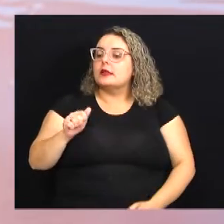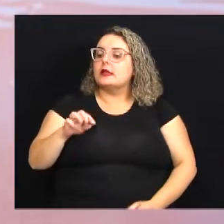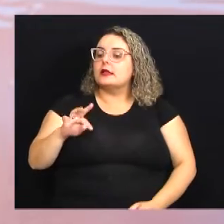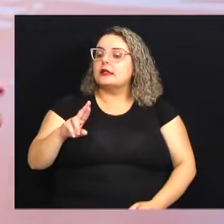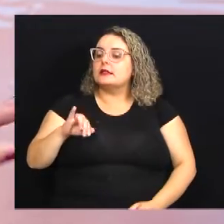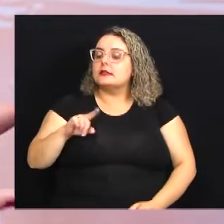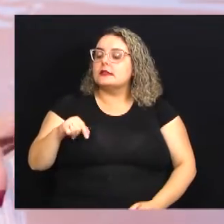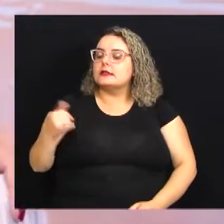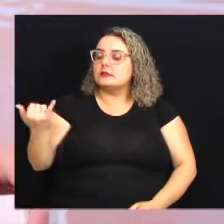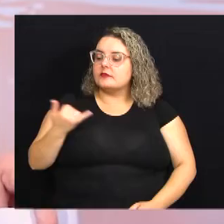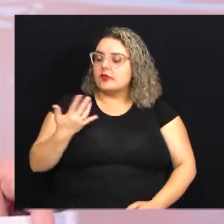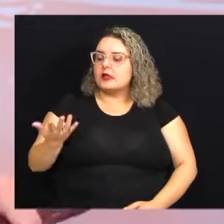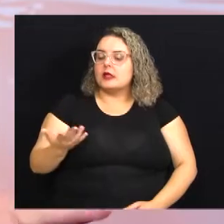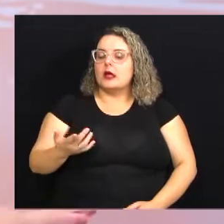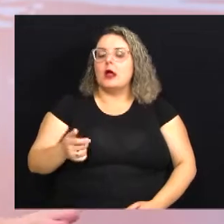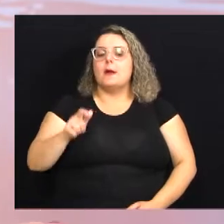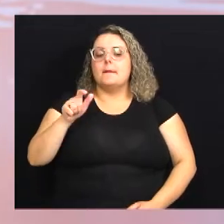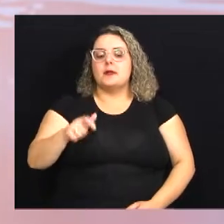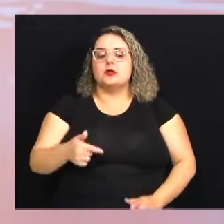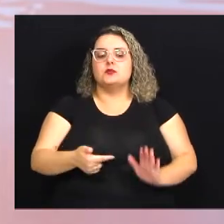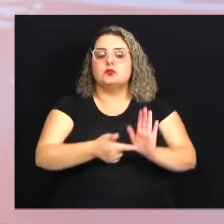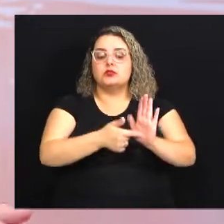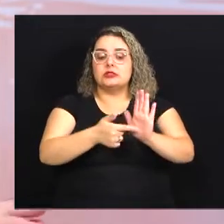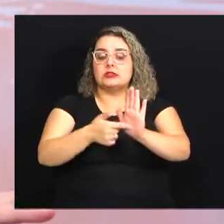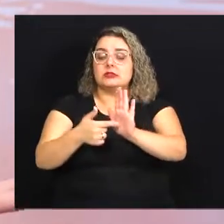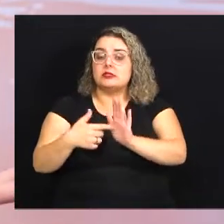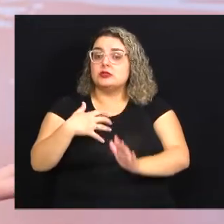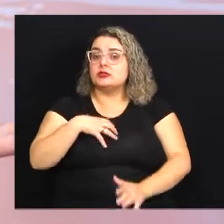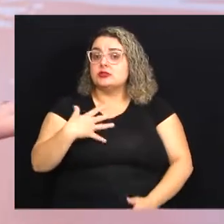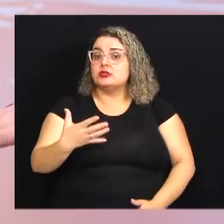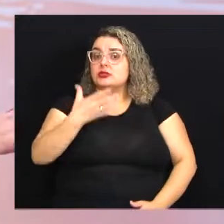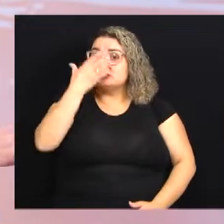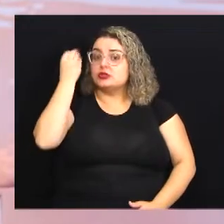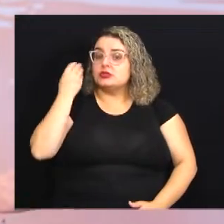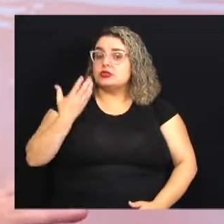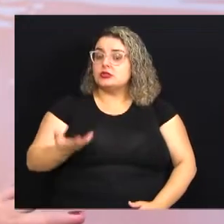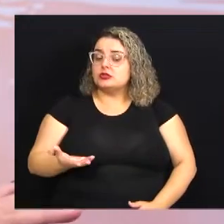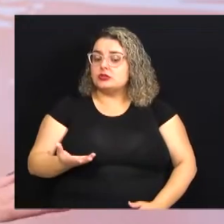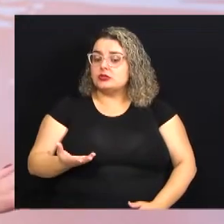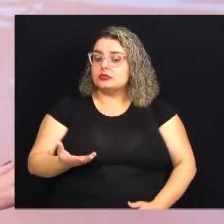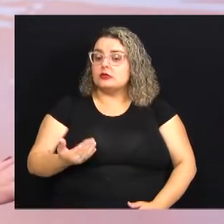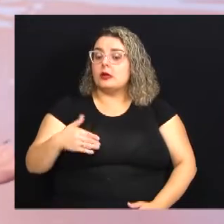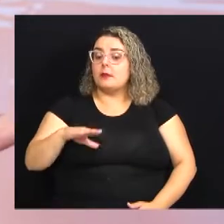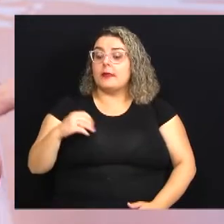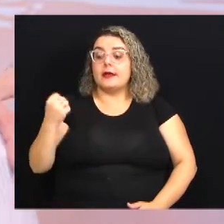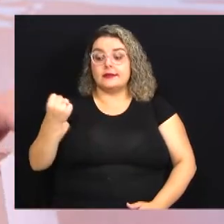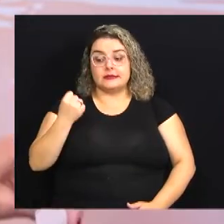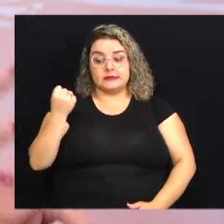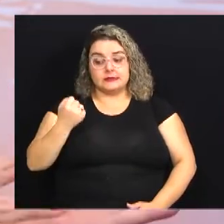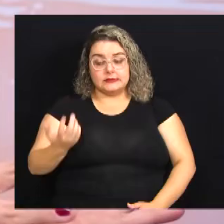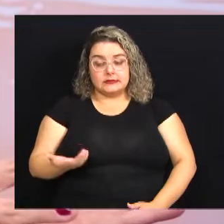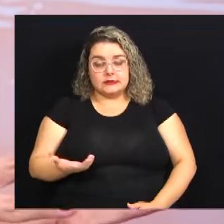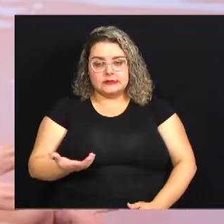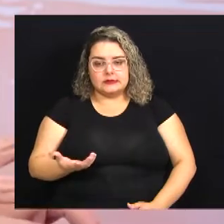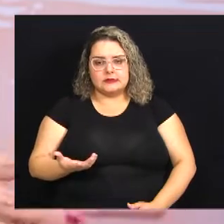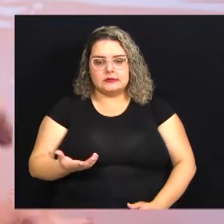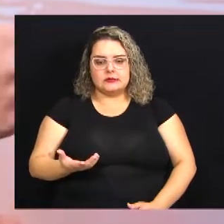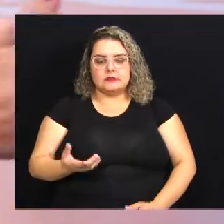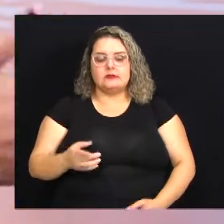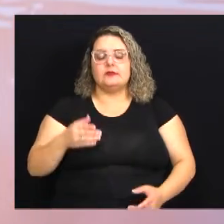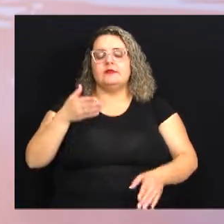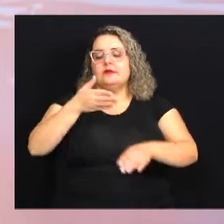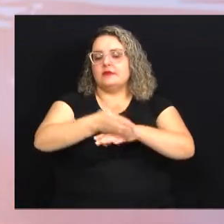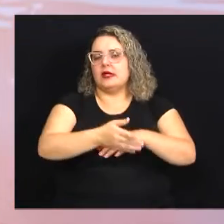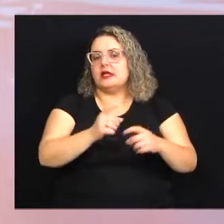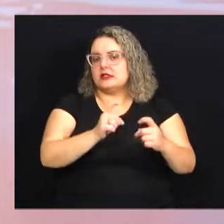pessoa começou a apresentar então esses sintomas aí de esquecimentos aí mais graves, né? Vai até o médico. Como